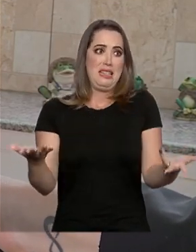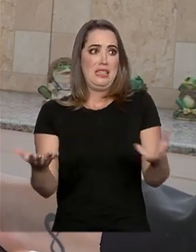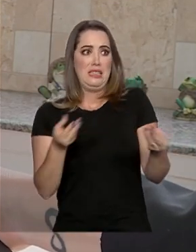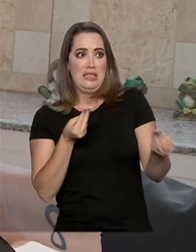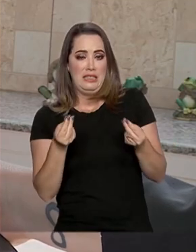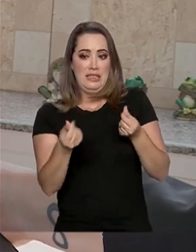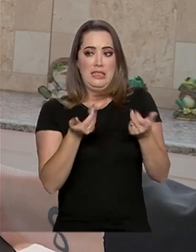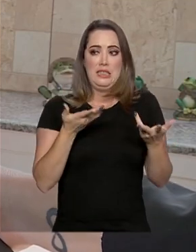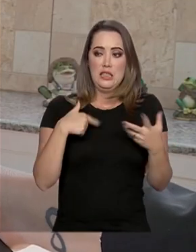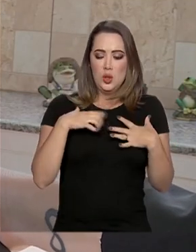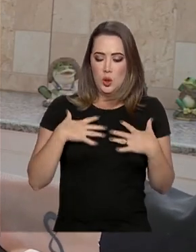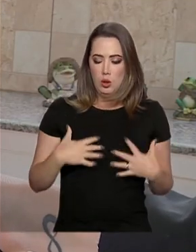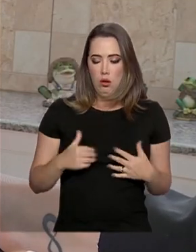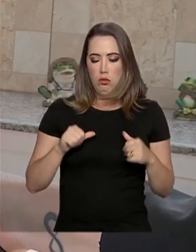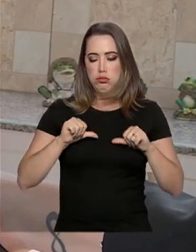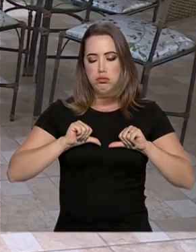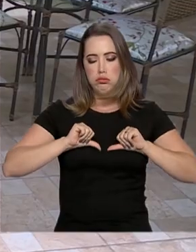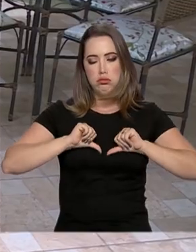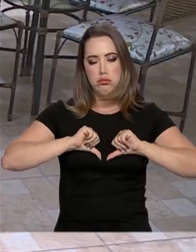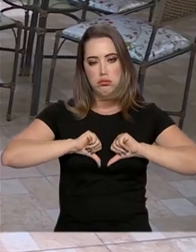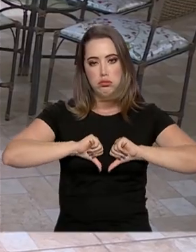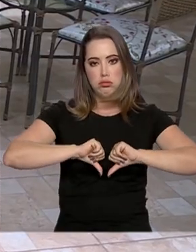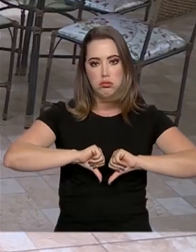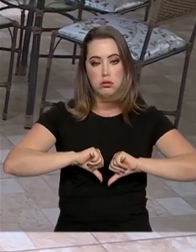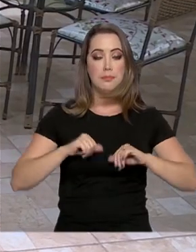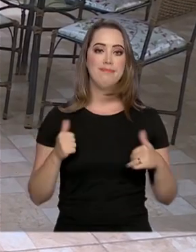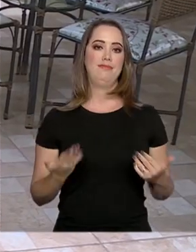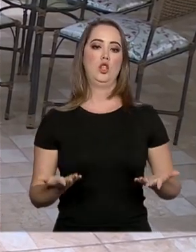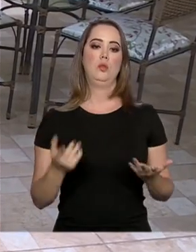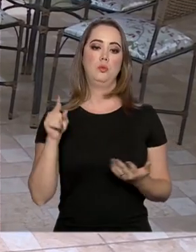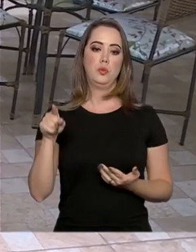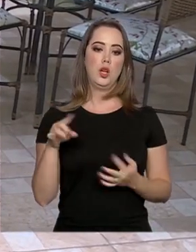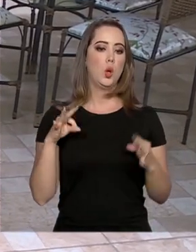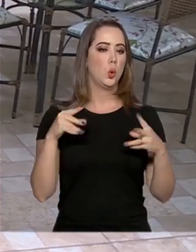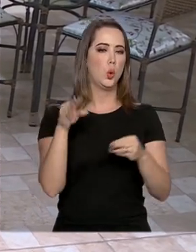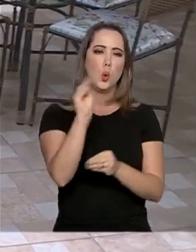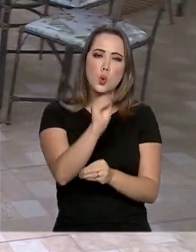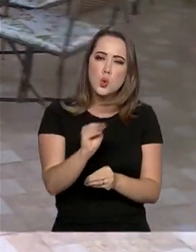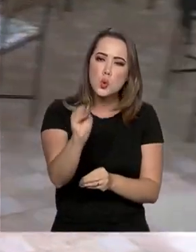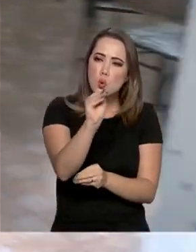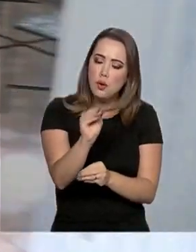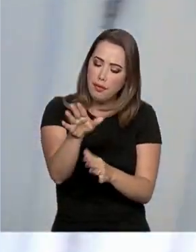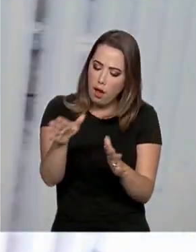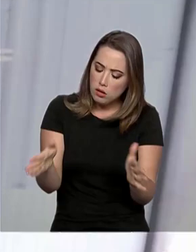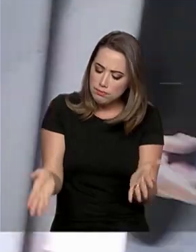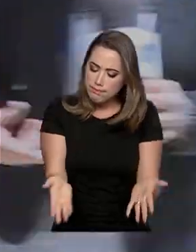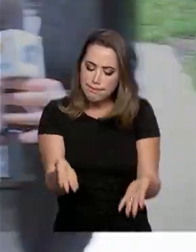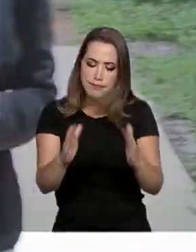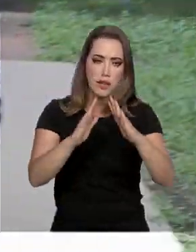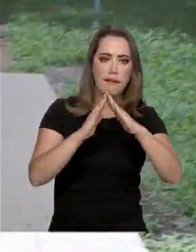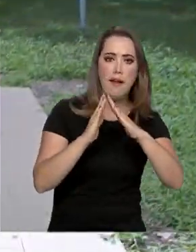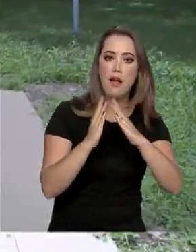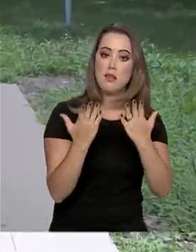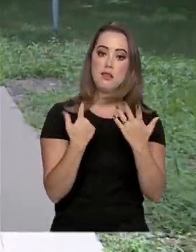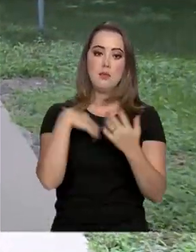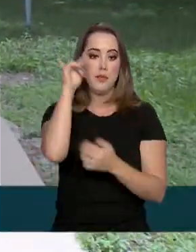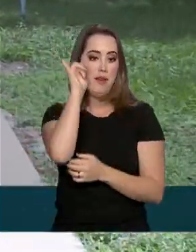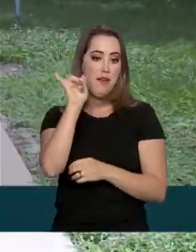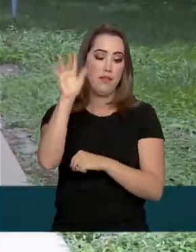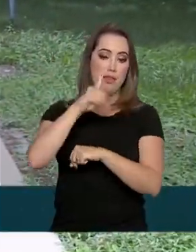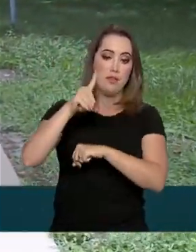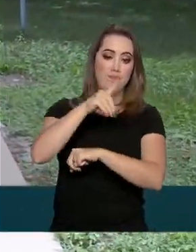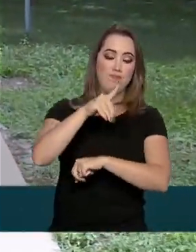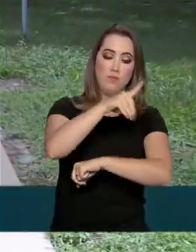comer. E seu corpo vai ficando debilitado. É aquela coisa, a Sida toma todos os cuidados na casa dela para evitar que o Aedes